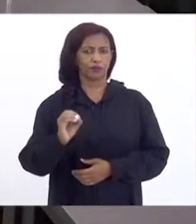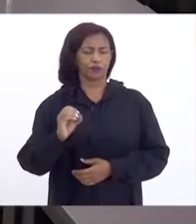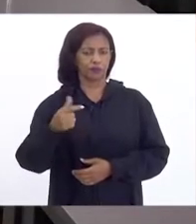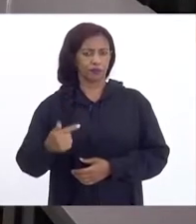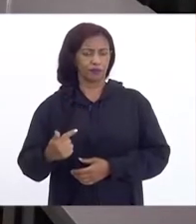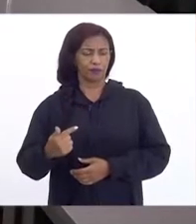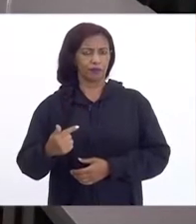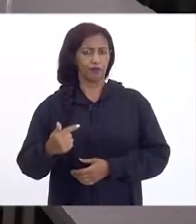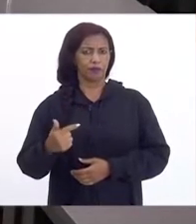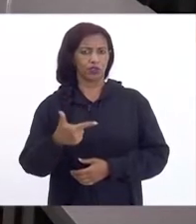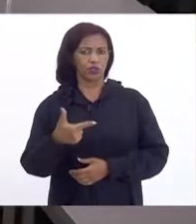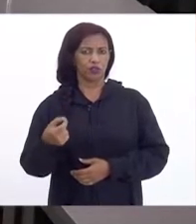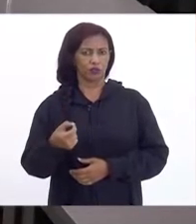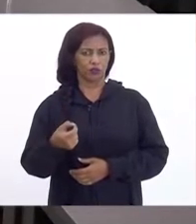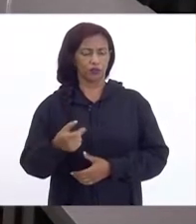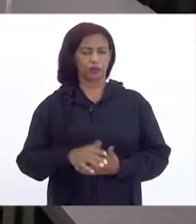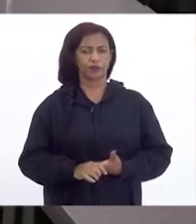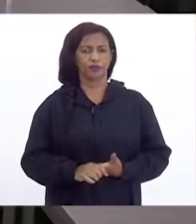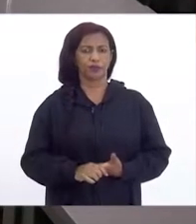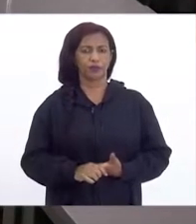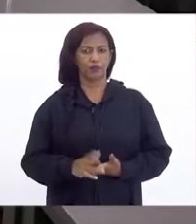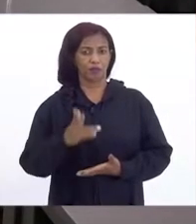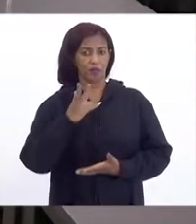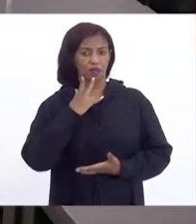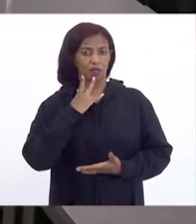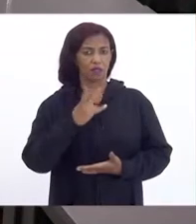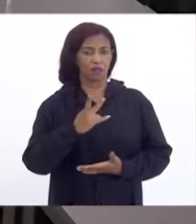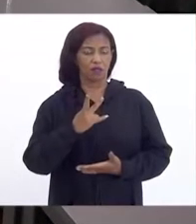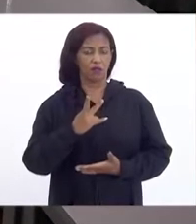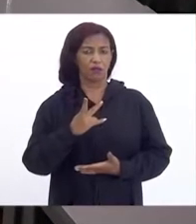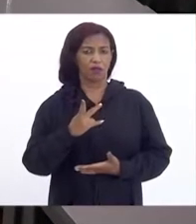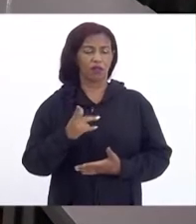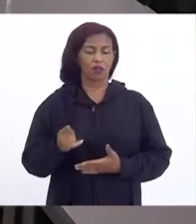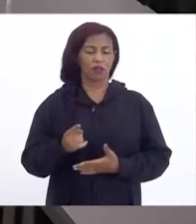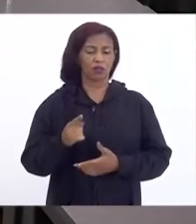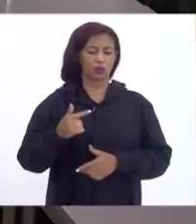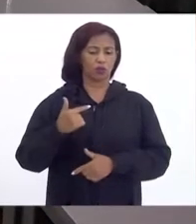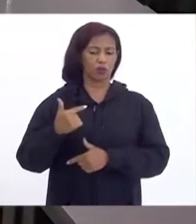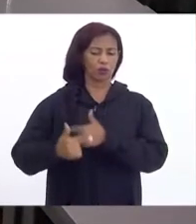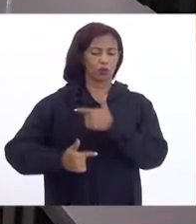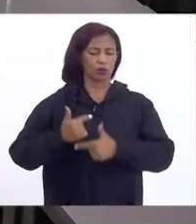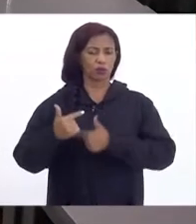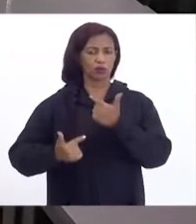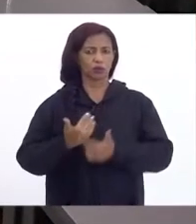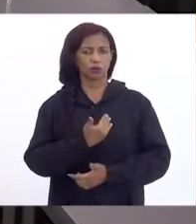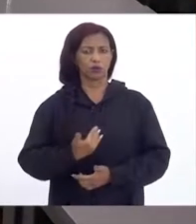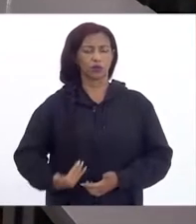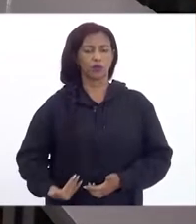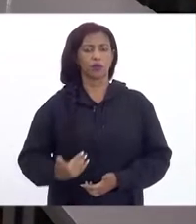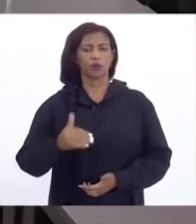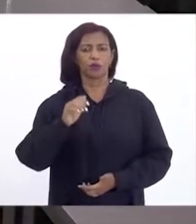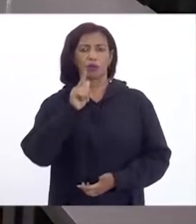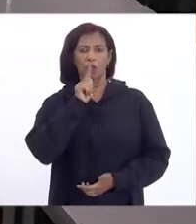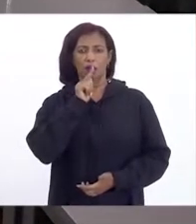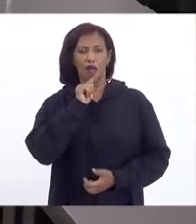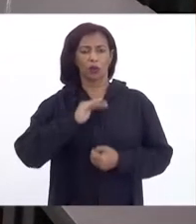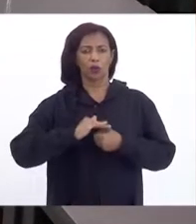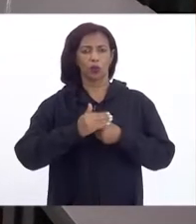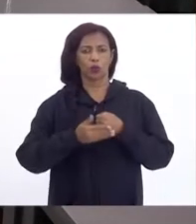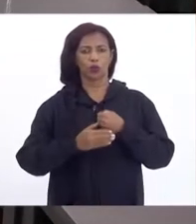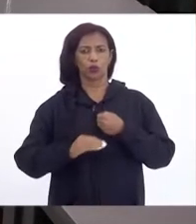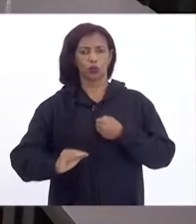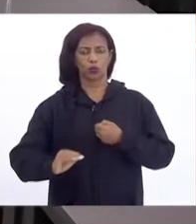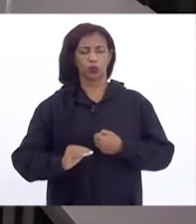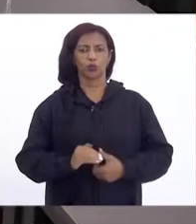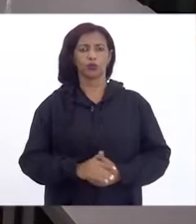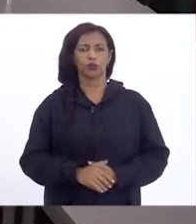120.207/000707 de 2020, que dispõe sobre a concessão dos serviços públicos de abastecimento de água e esgotamento